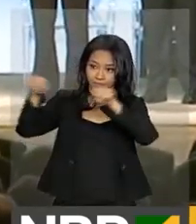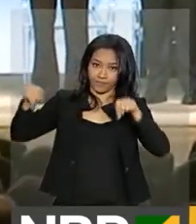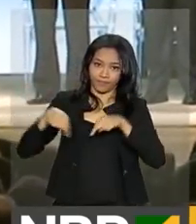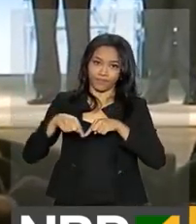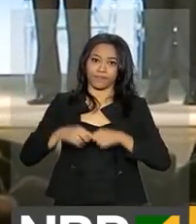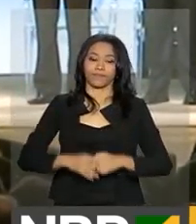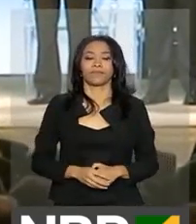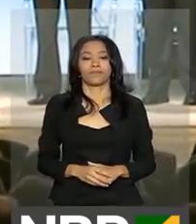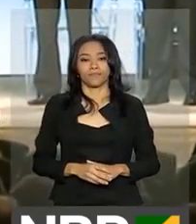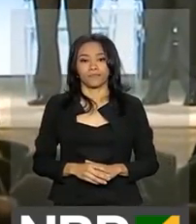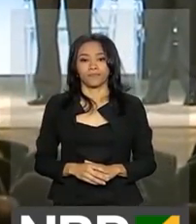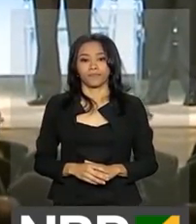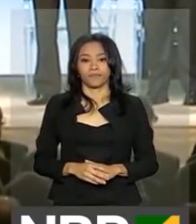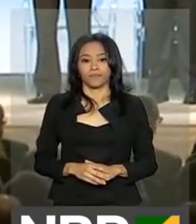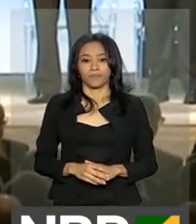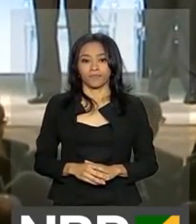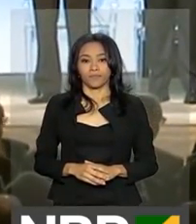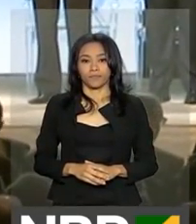fórum